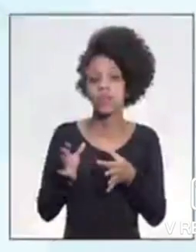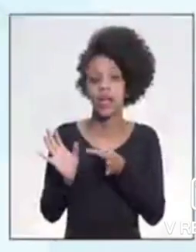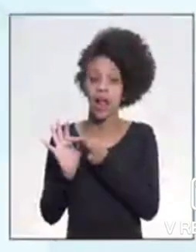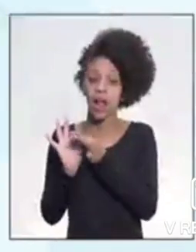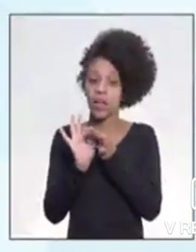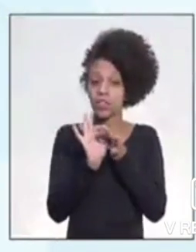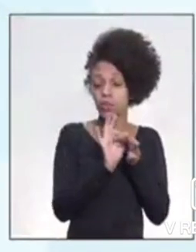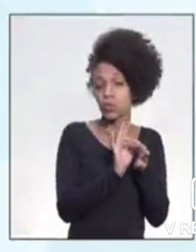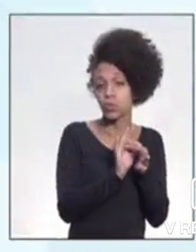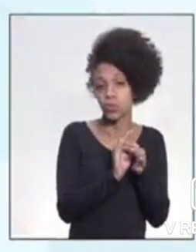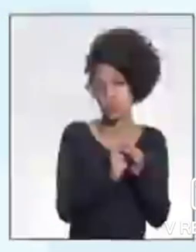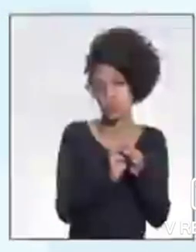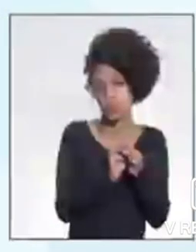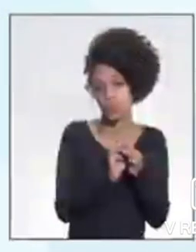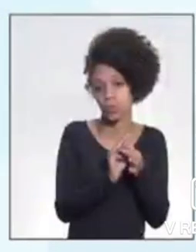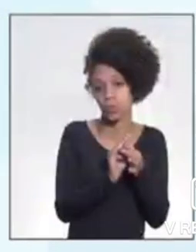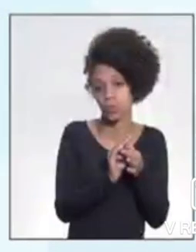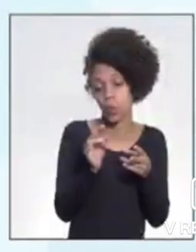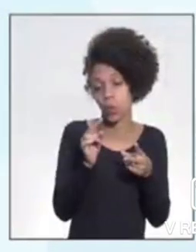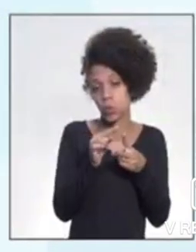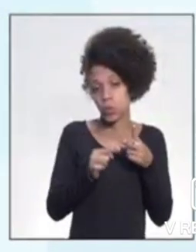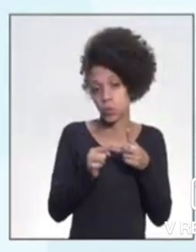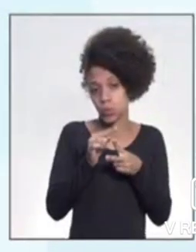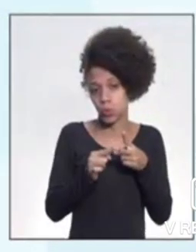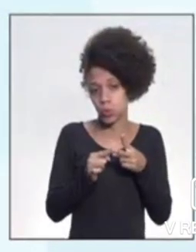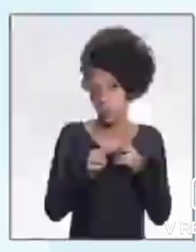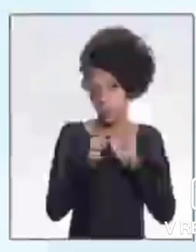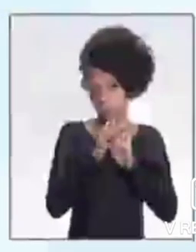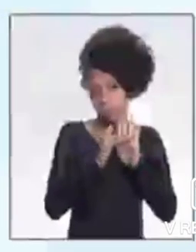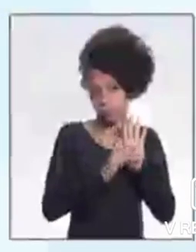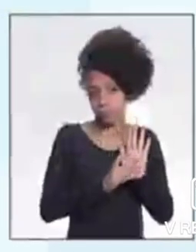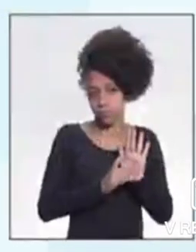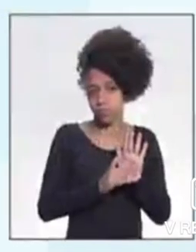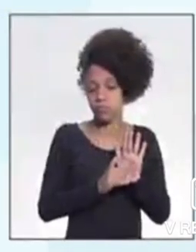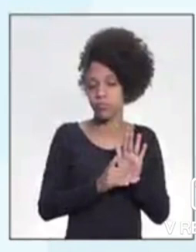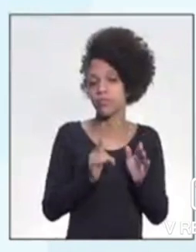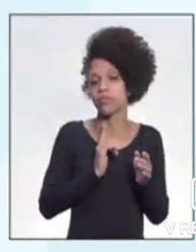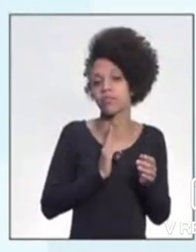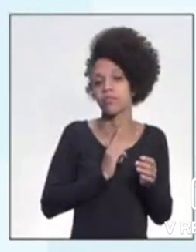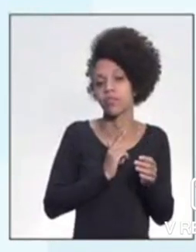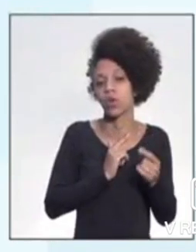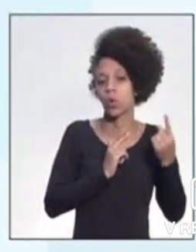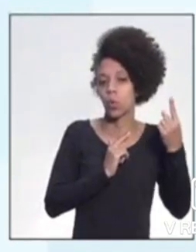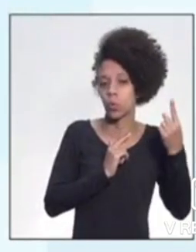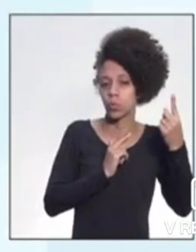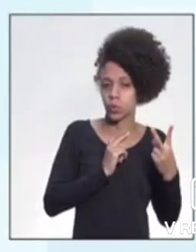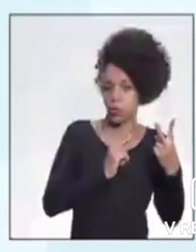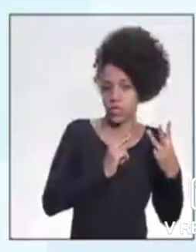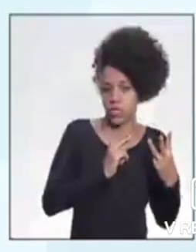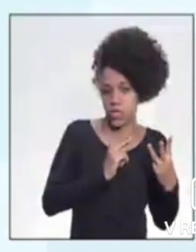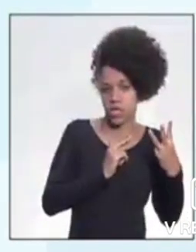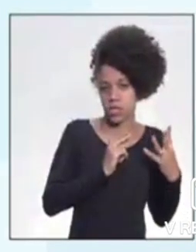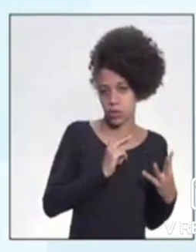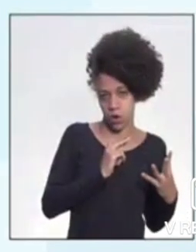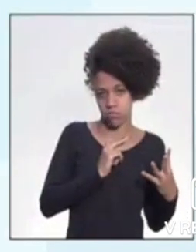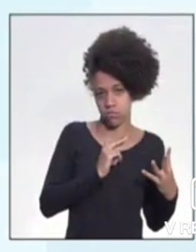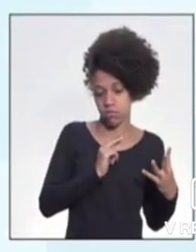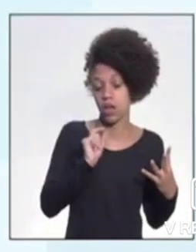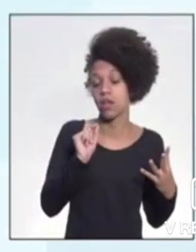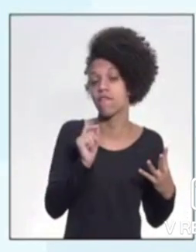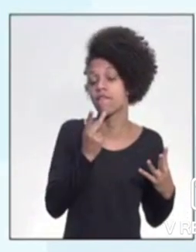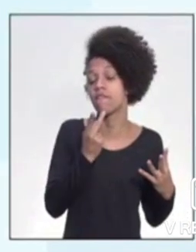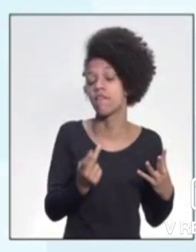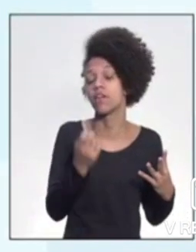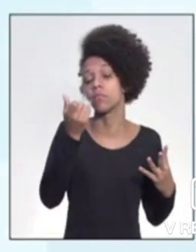relacionar as duas colunas, né? Eu tenho aqui o item 1, 2, 3 e 4, que fala